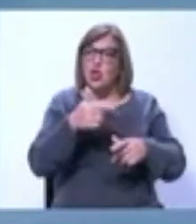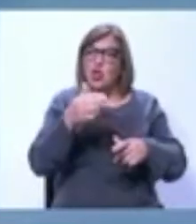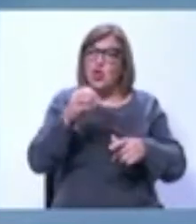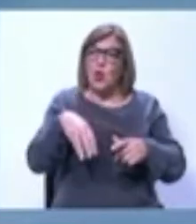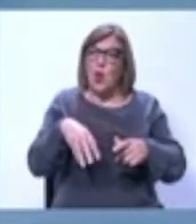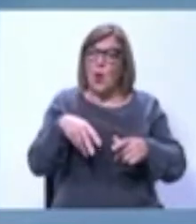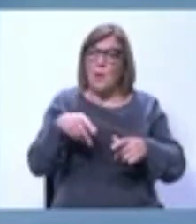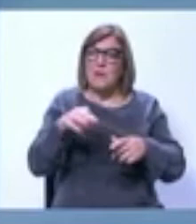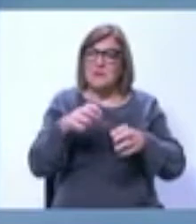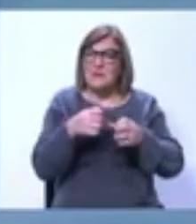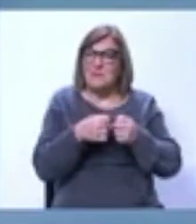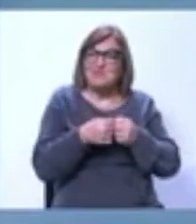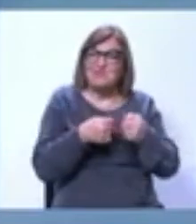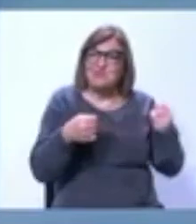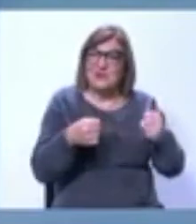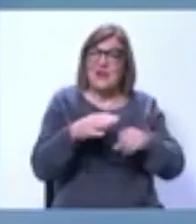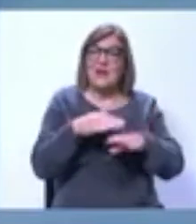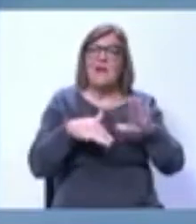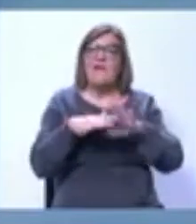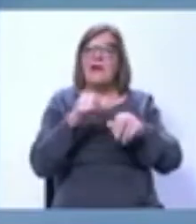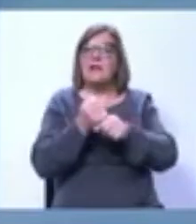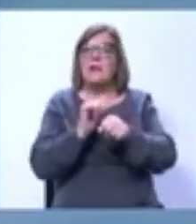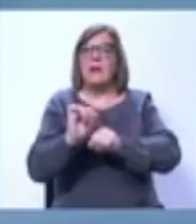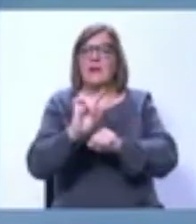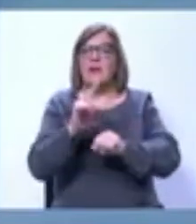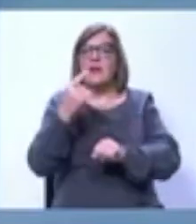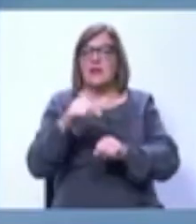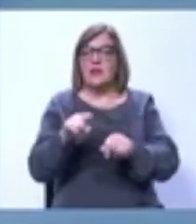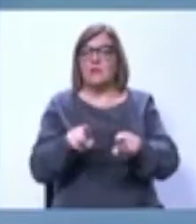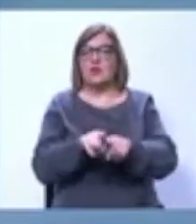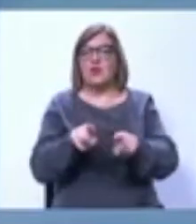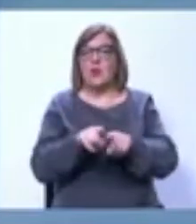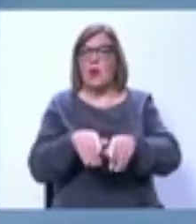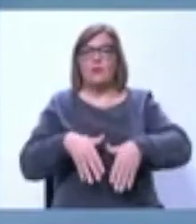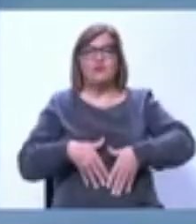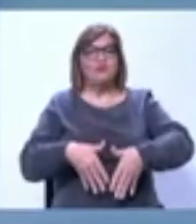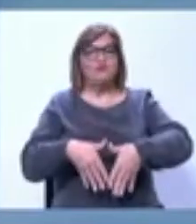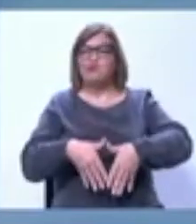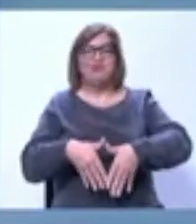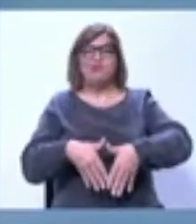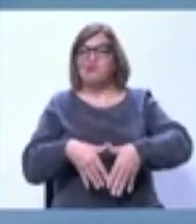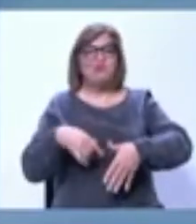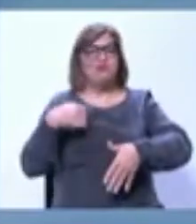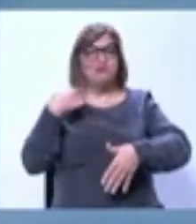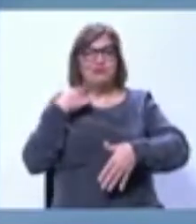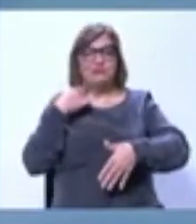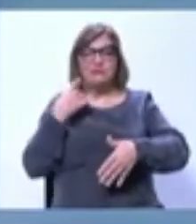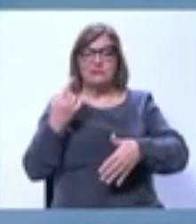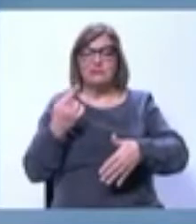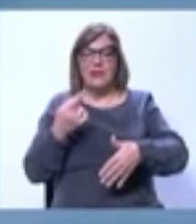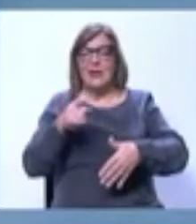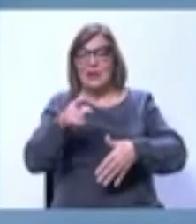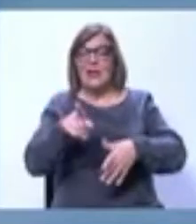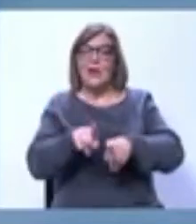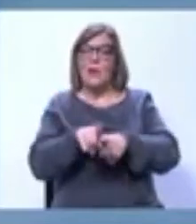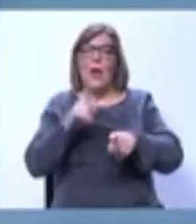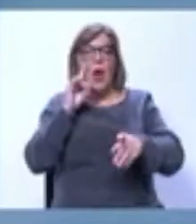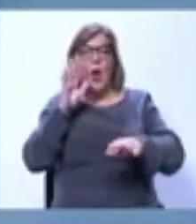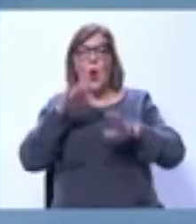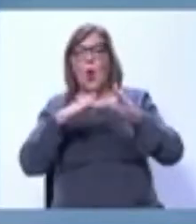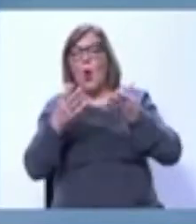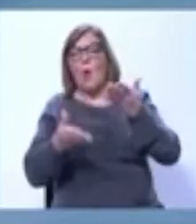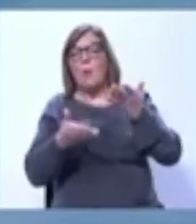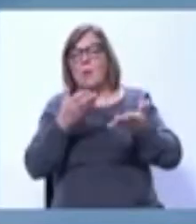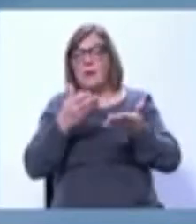essas aderências e não fazem a sua função ou seja temos um quadro de infertilidade associada isto é uma analogia as pessoas